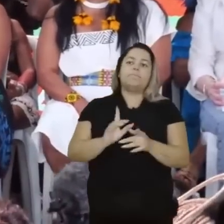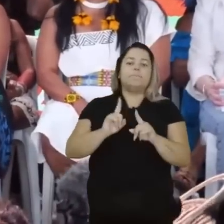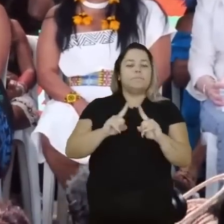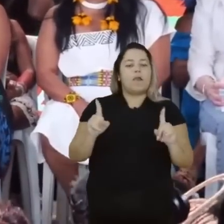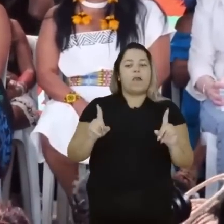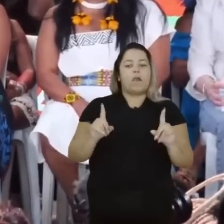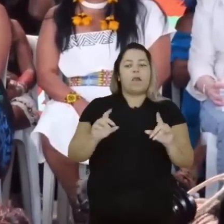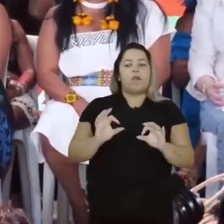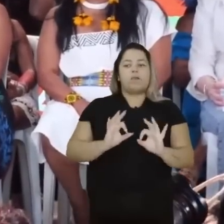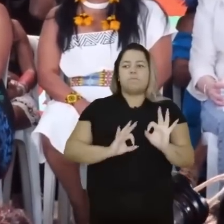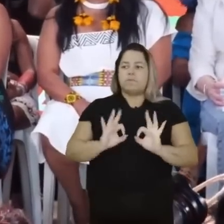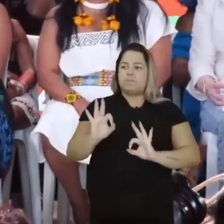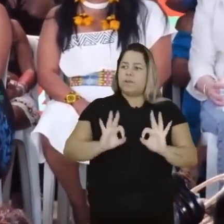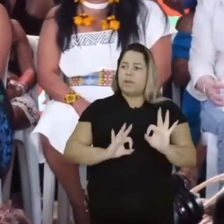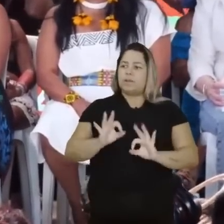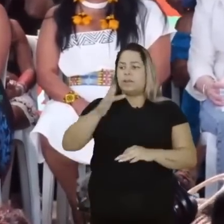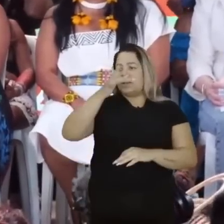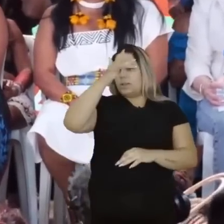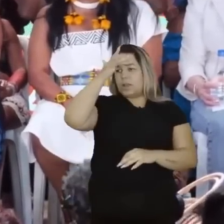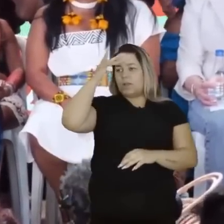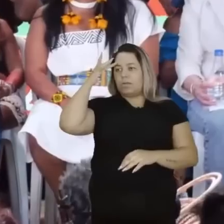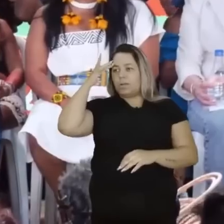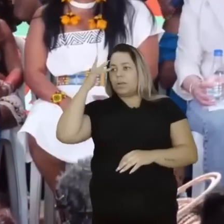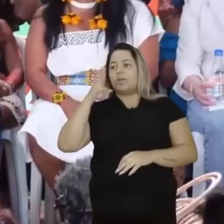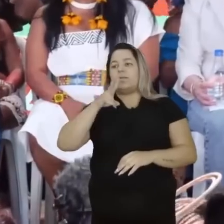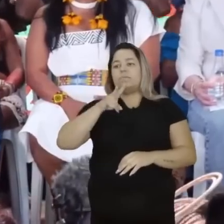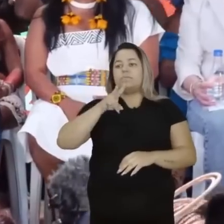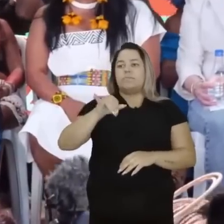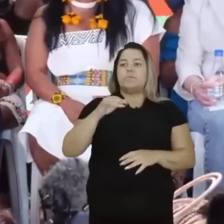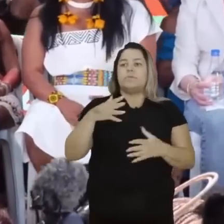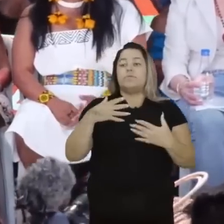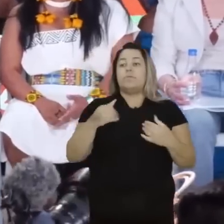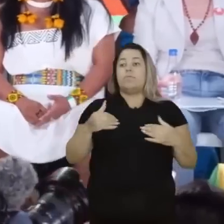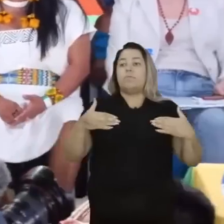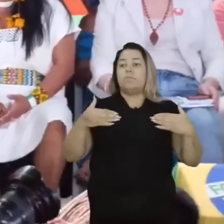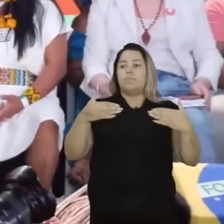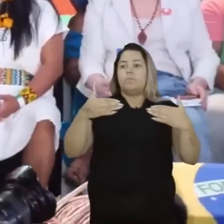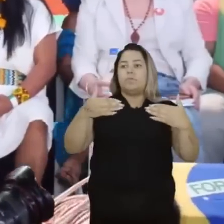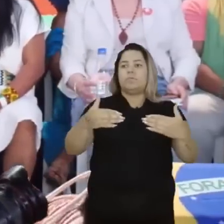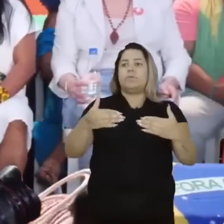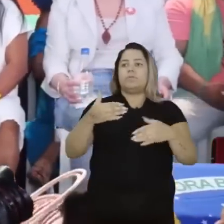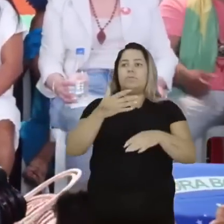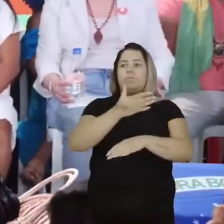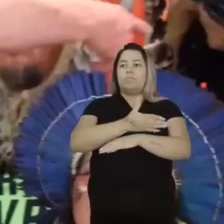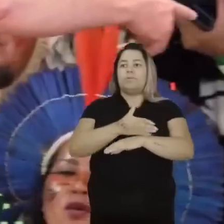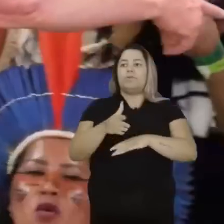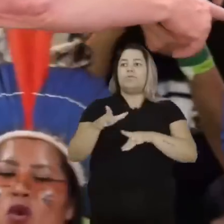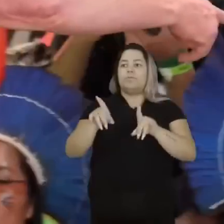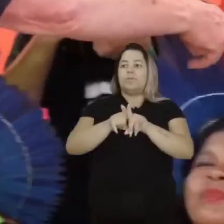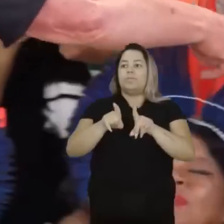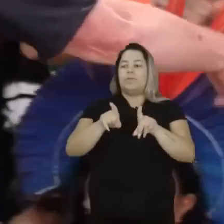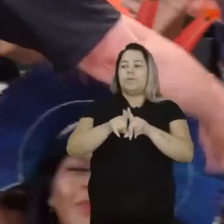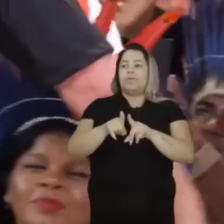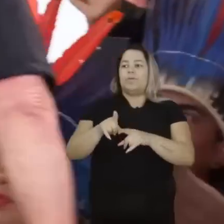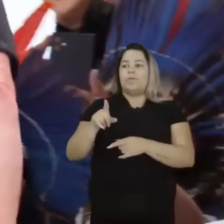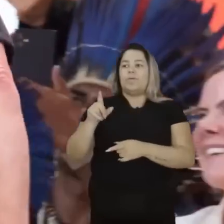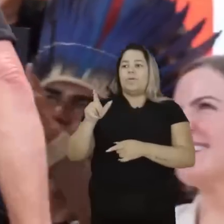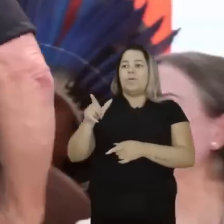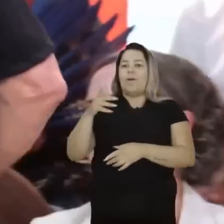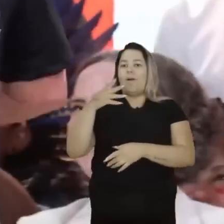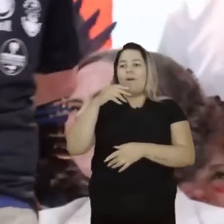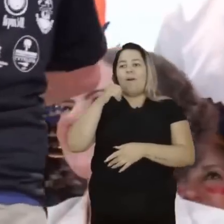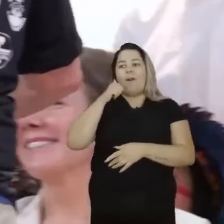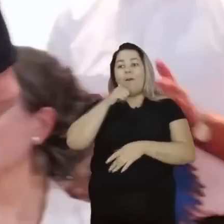prepare, porque alguém vai ter que assumir o ministério, não será um branco como eu, ou uma galega como a